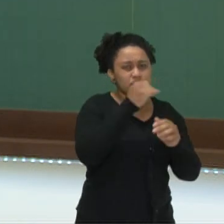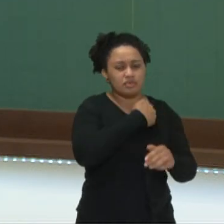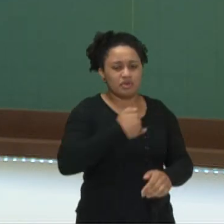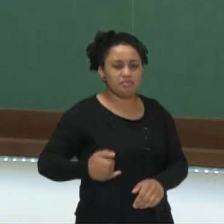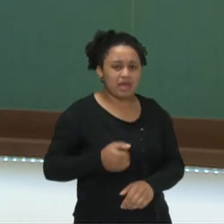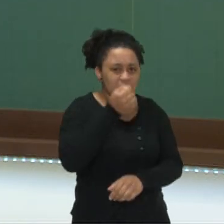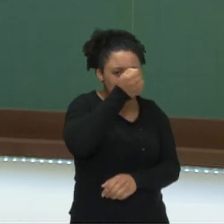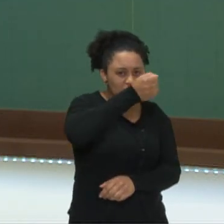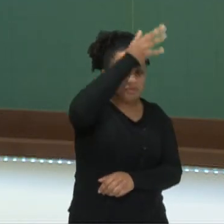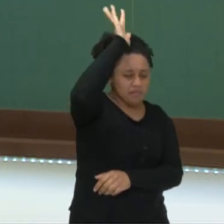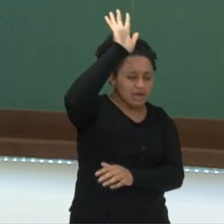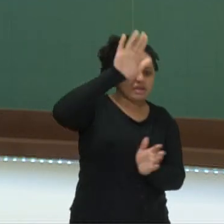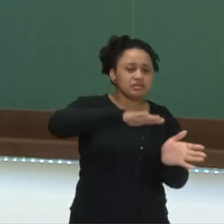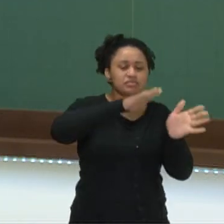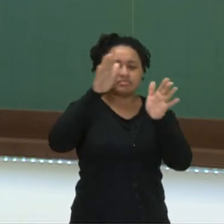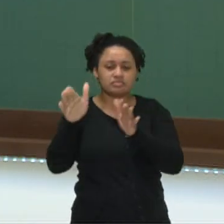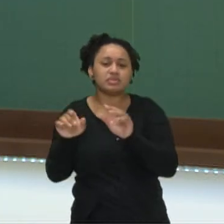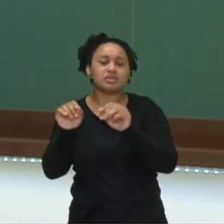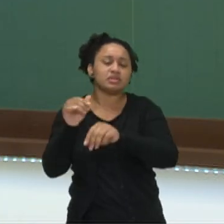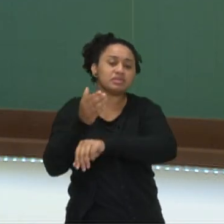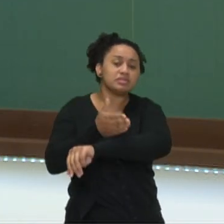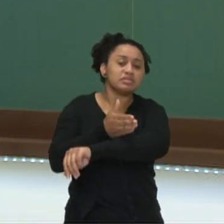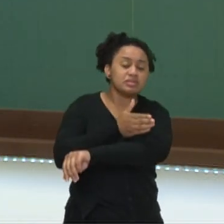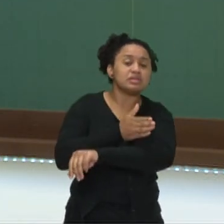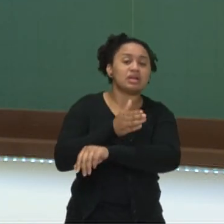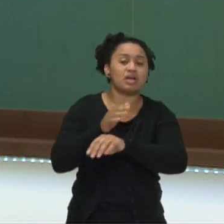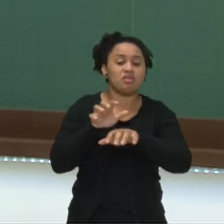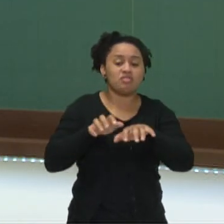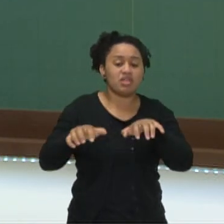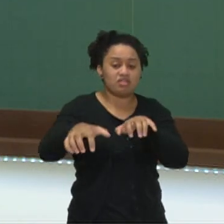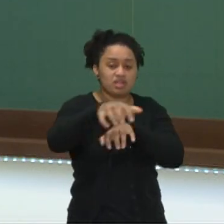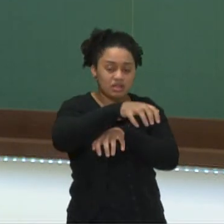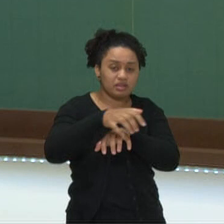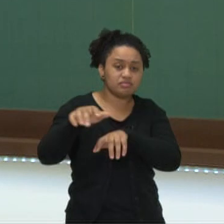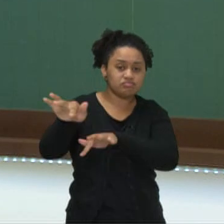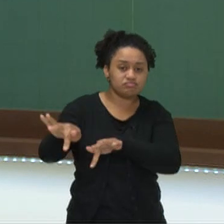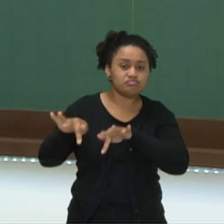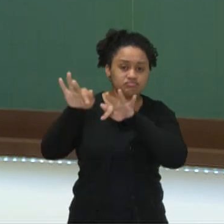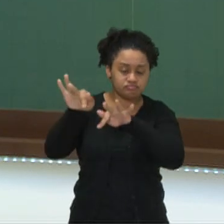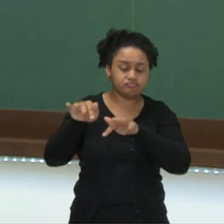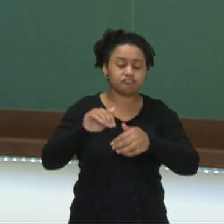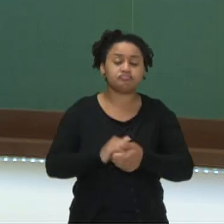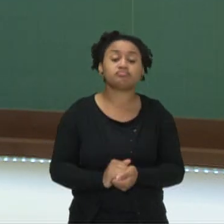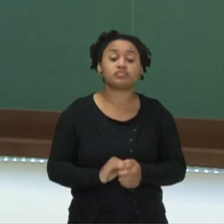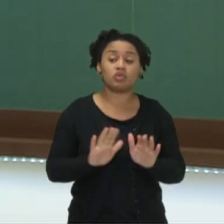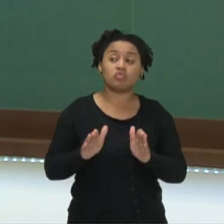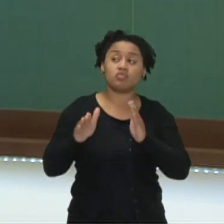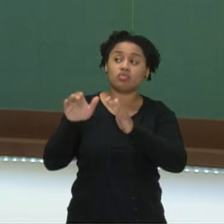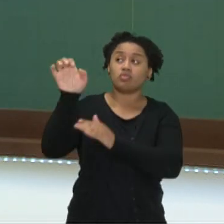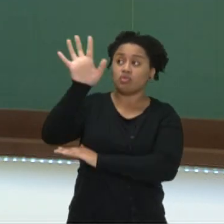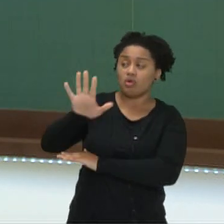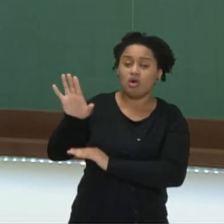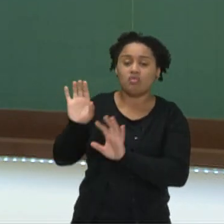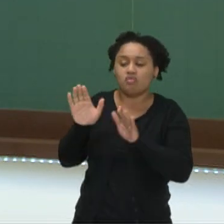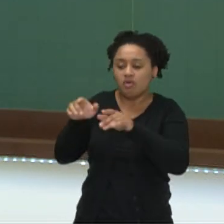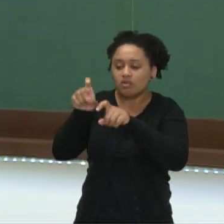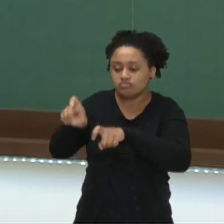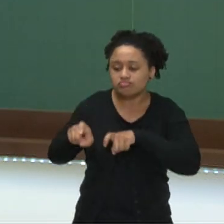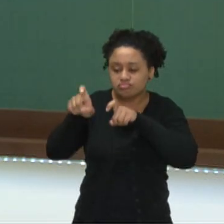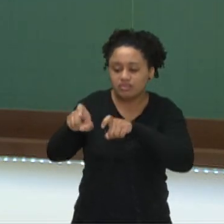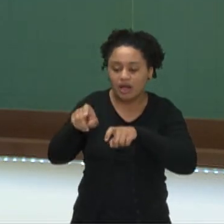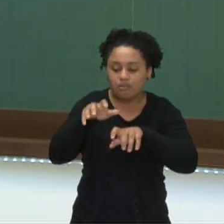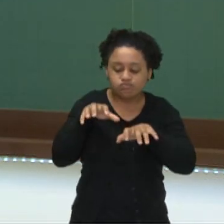no feudalismo, a gente tem um declínio comercial na Europa, né? Se concentra muito na questão agrícola ali dentro do